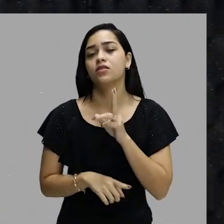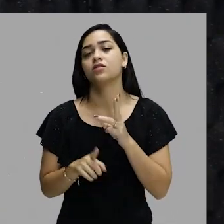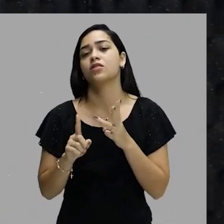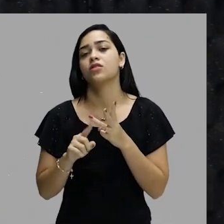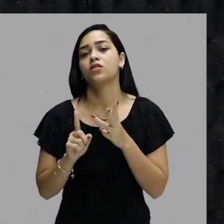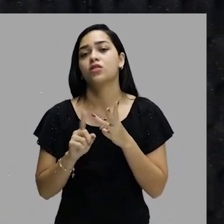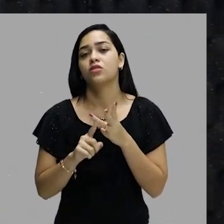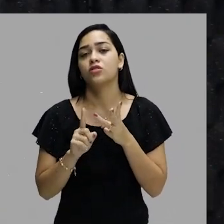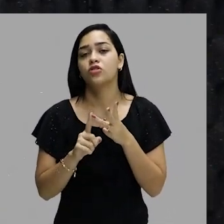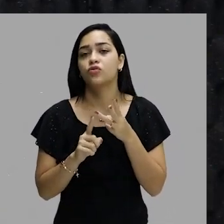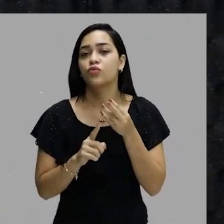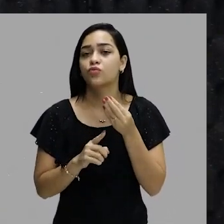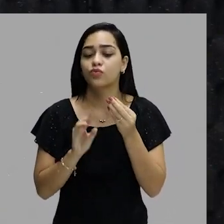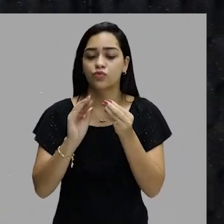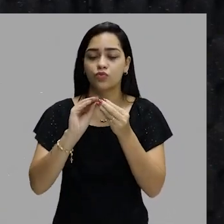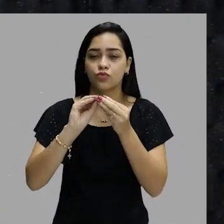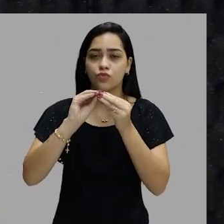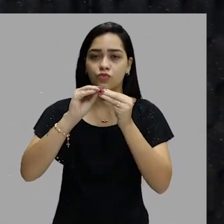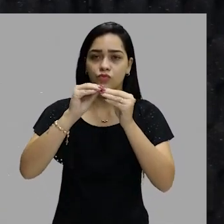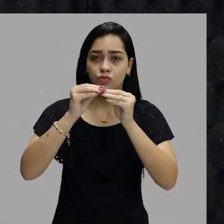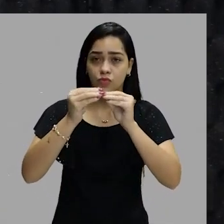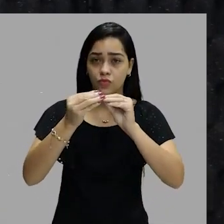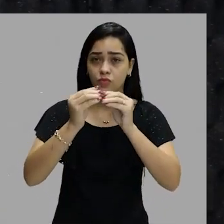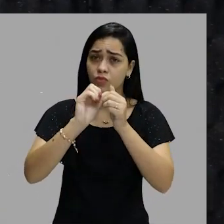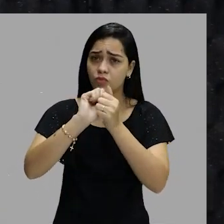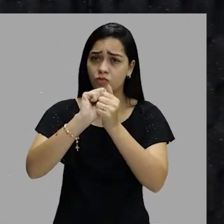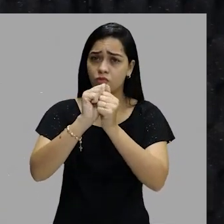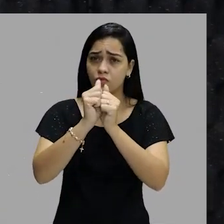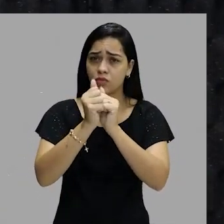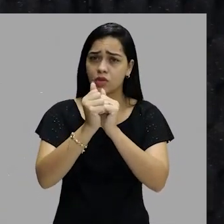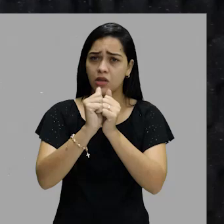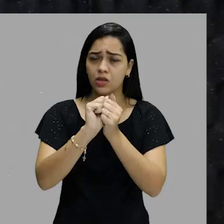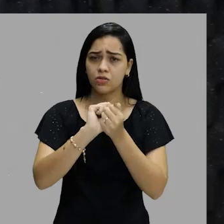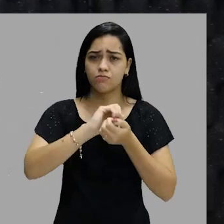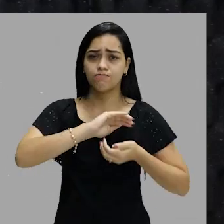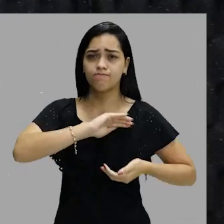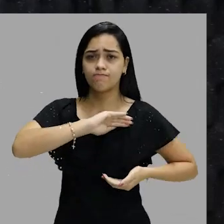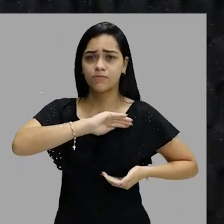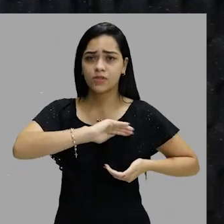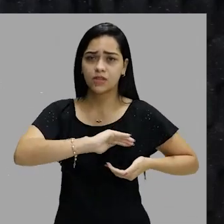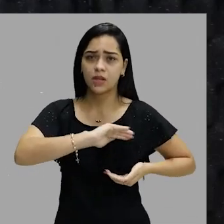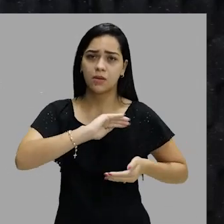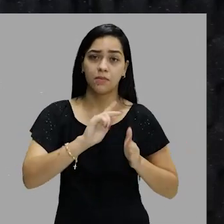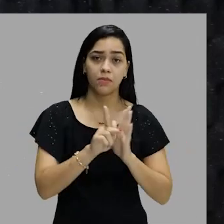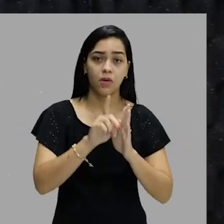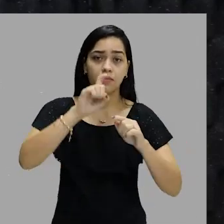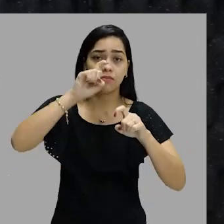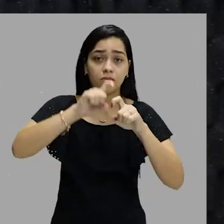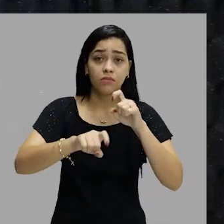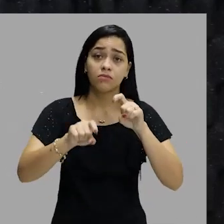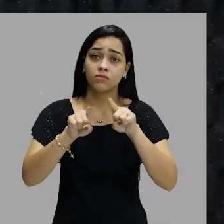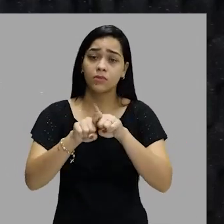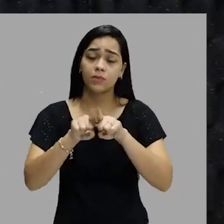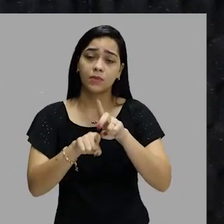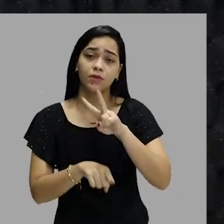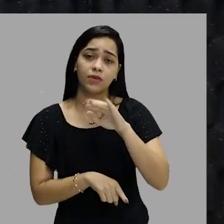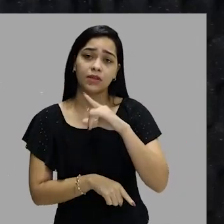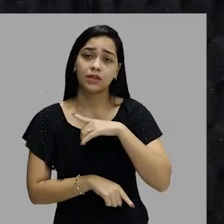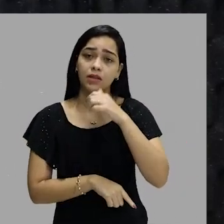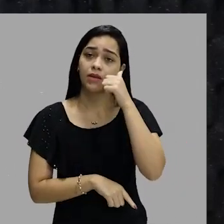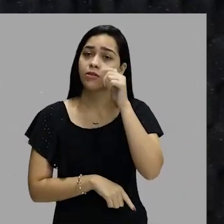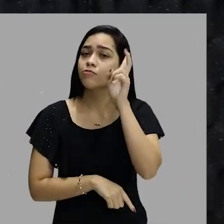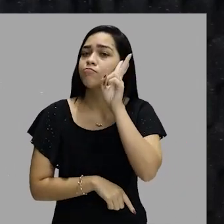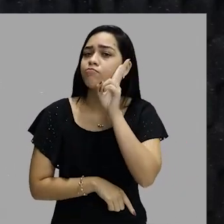de um beijo, né? Que ele, aliás, aqui dos seios, né? A parte da sensualidade. E ele fala da virgem